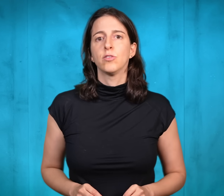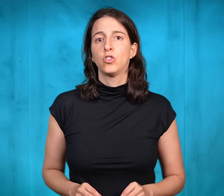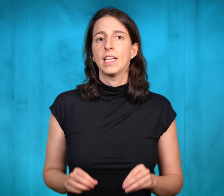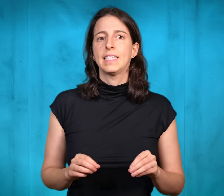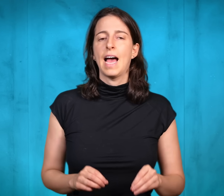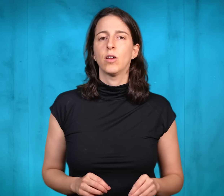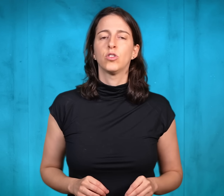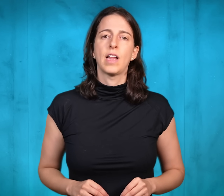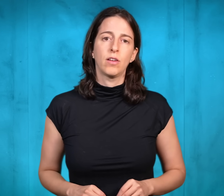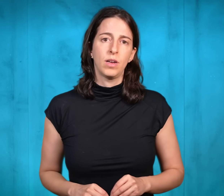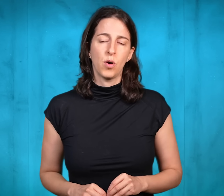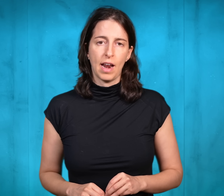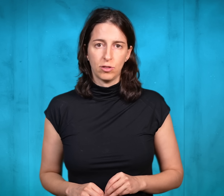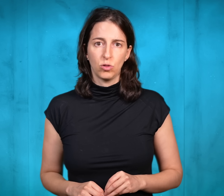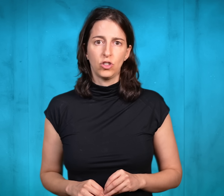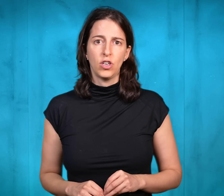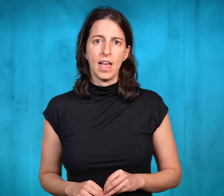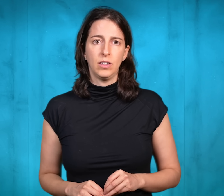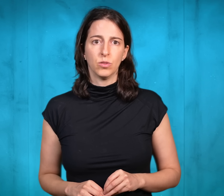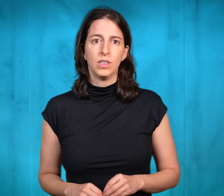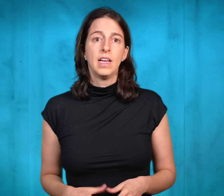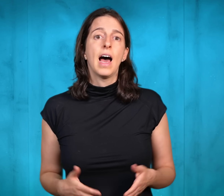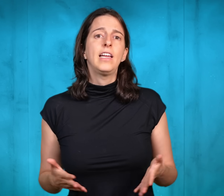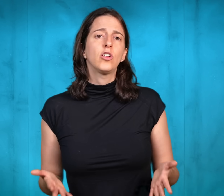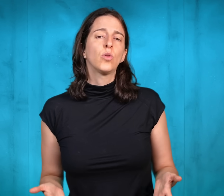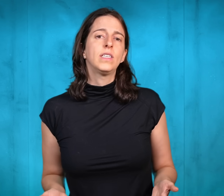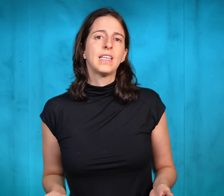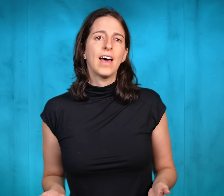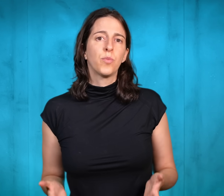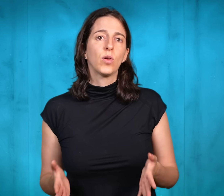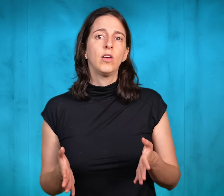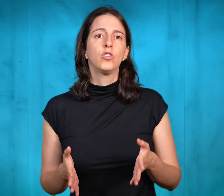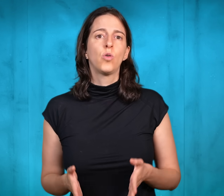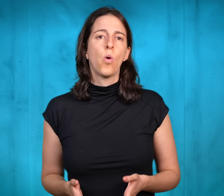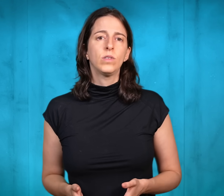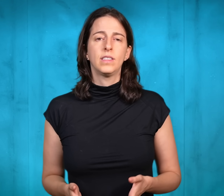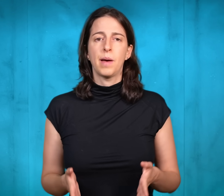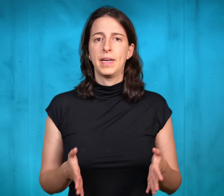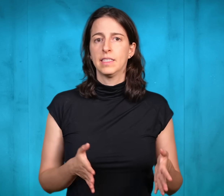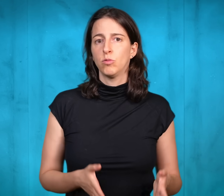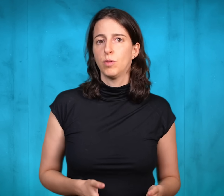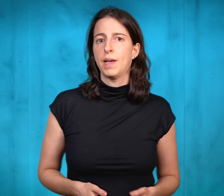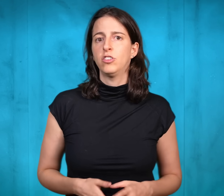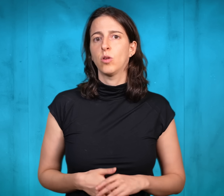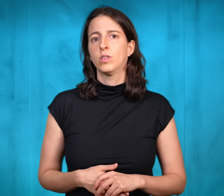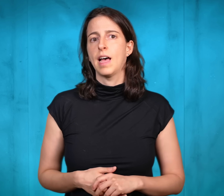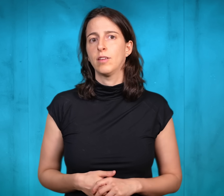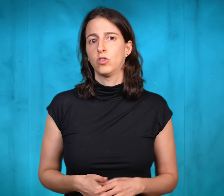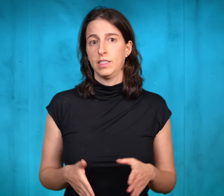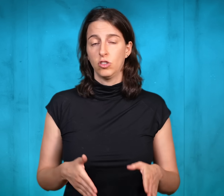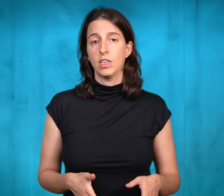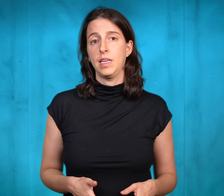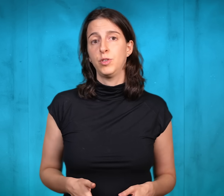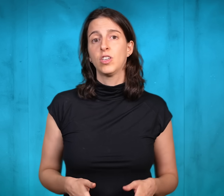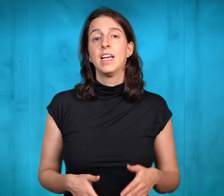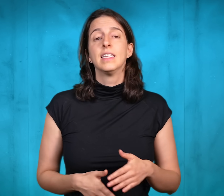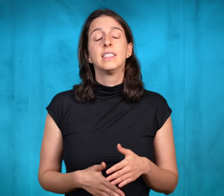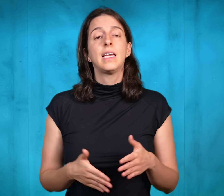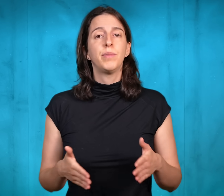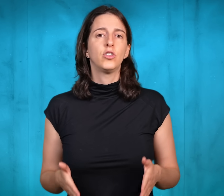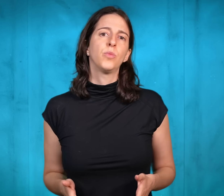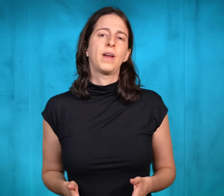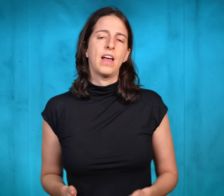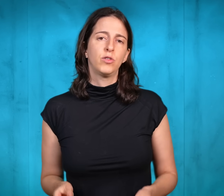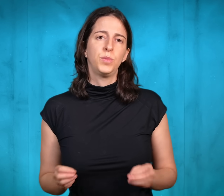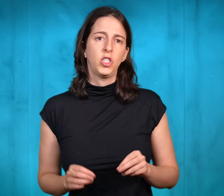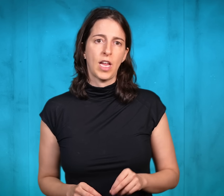pena em casos de ataque ao Estado Democrático de Direito, além de autorizar o bloqueio de contas e a apreensão de bens de acusados desses crimes